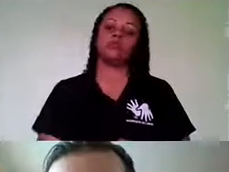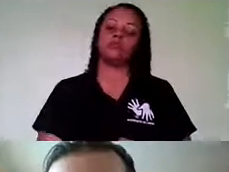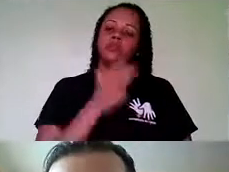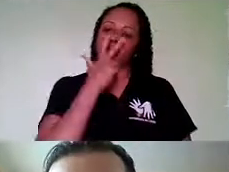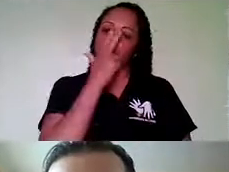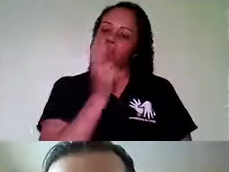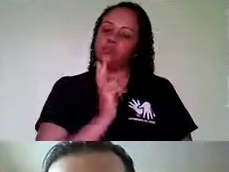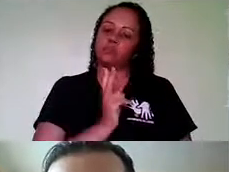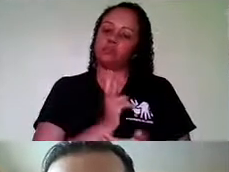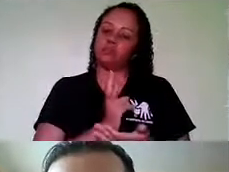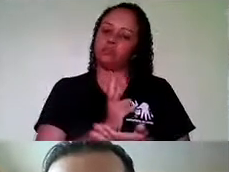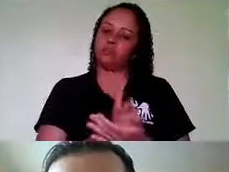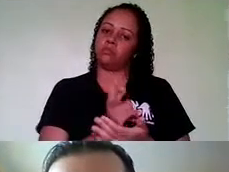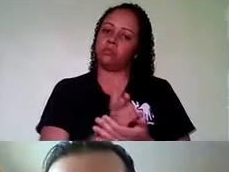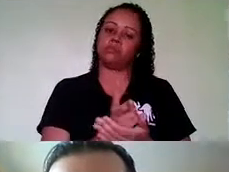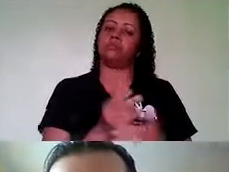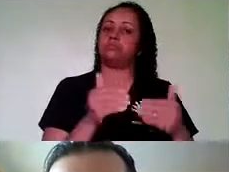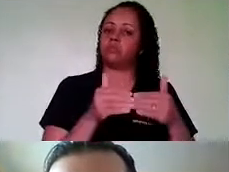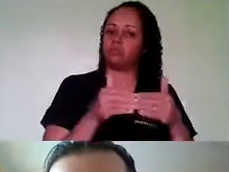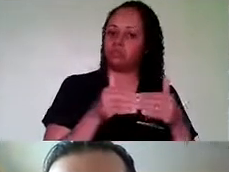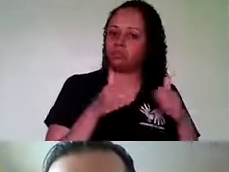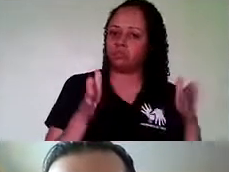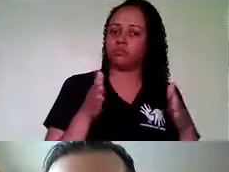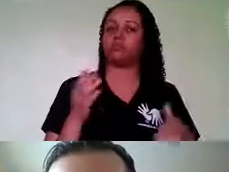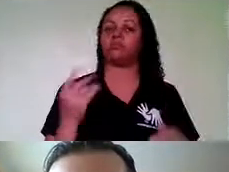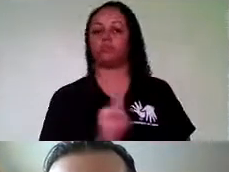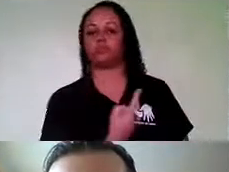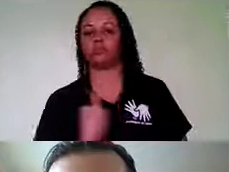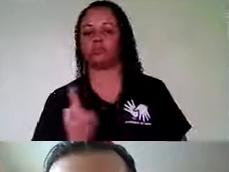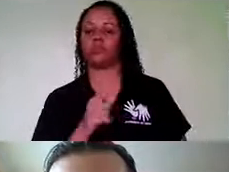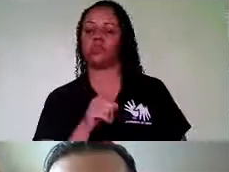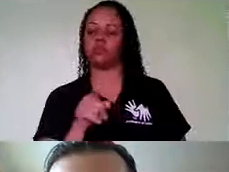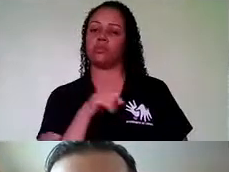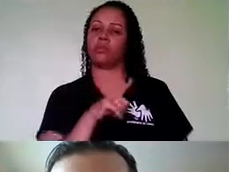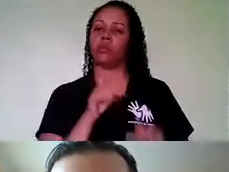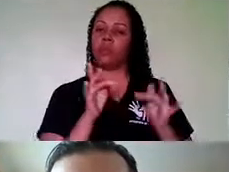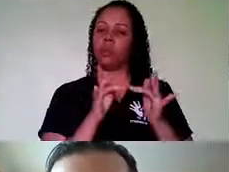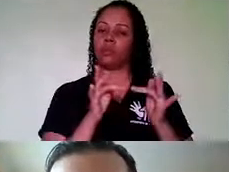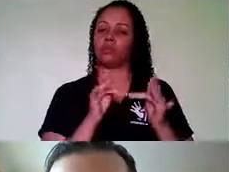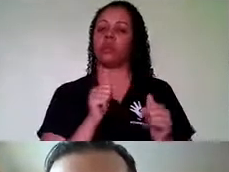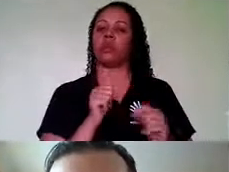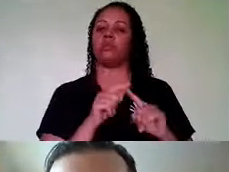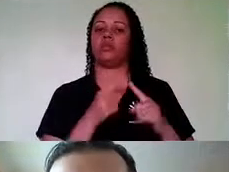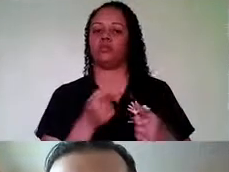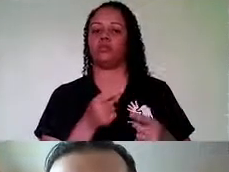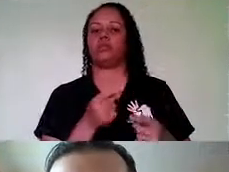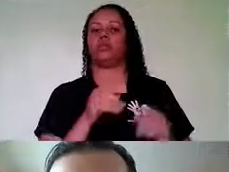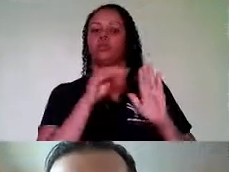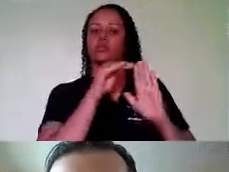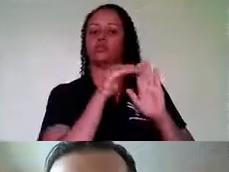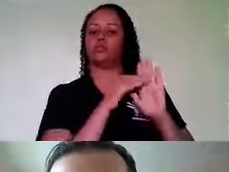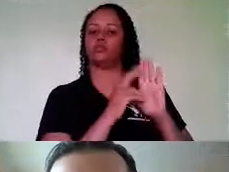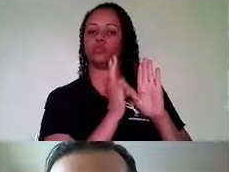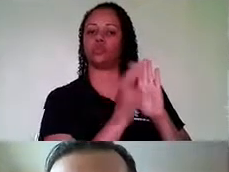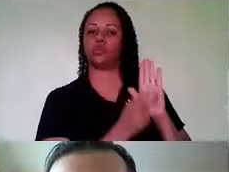aí, como o Clemente disse, acho que você, imagino que você já tem os nossos contatos, mas será passada a lista aí de todos os